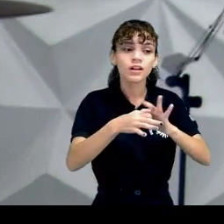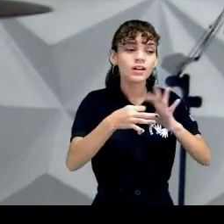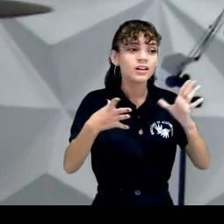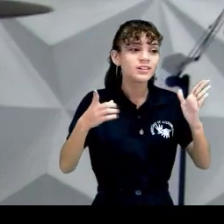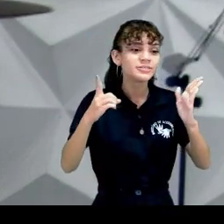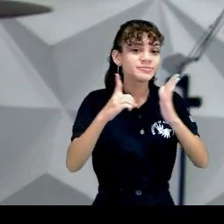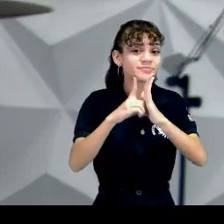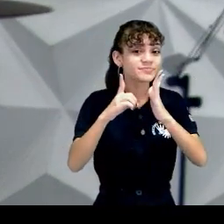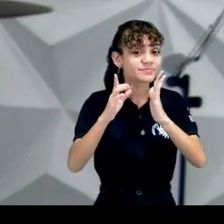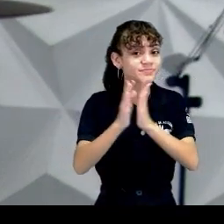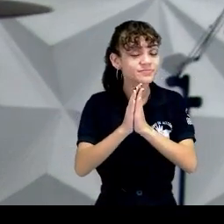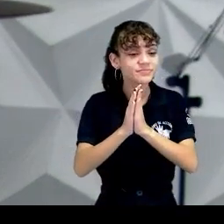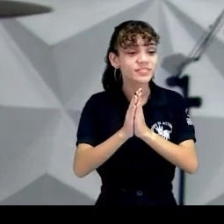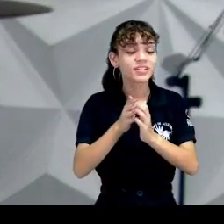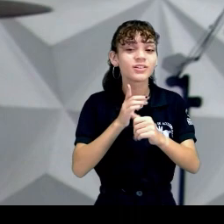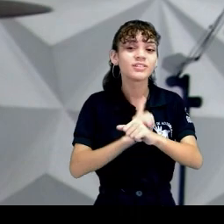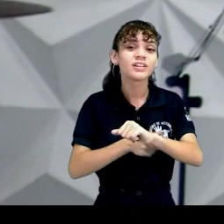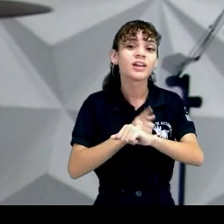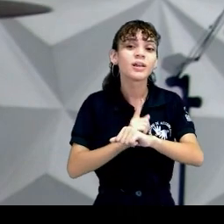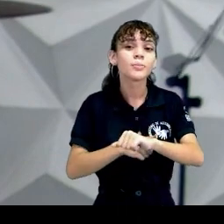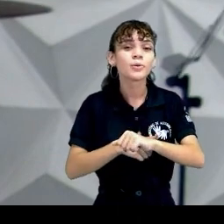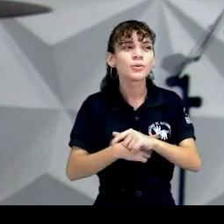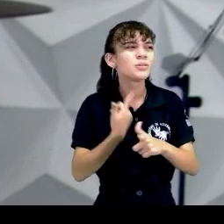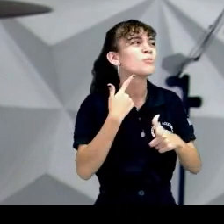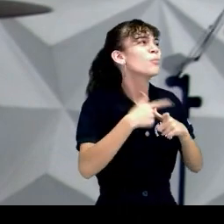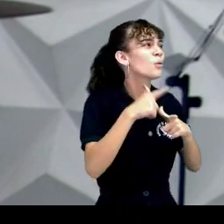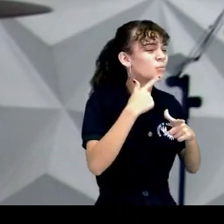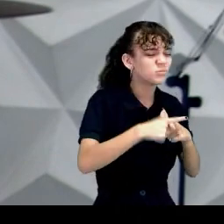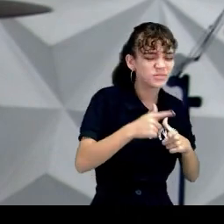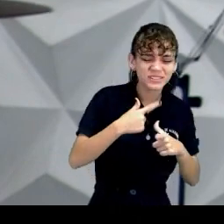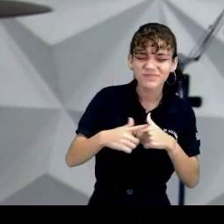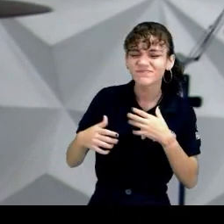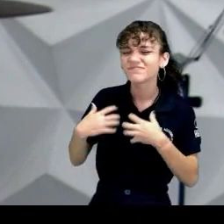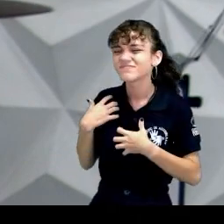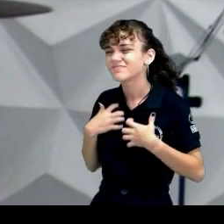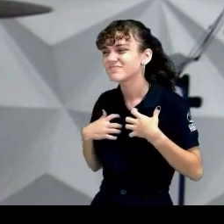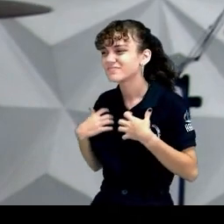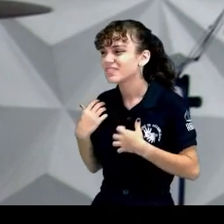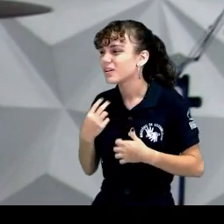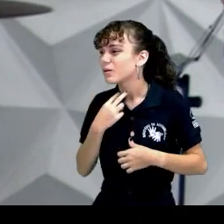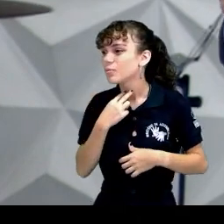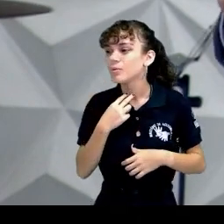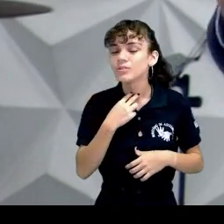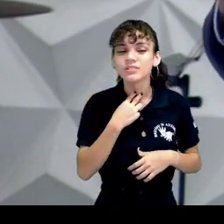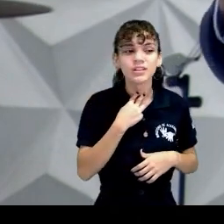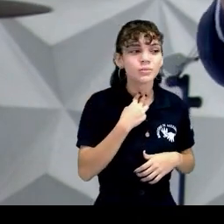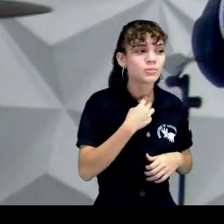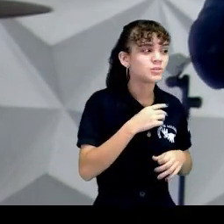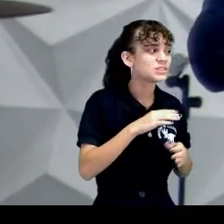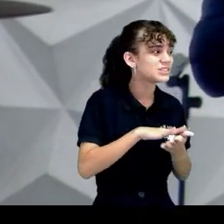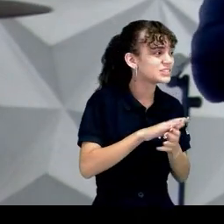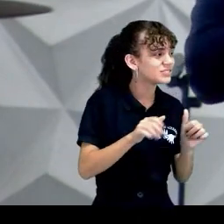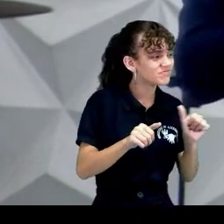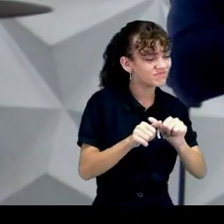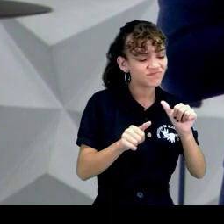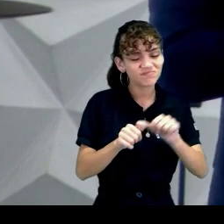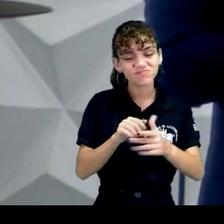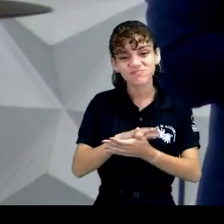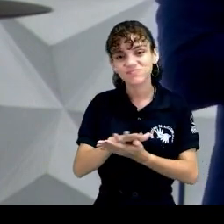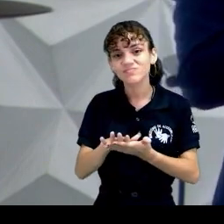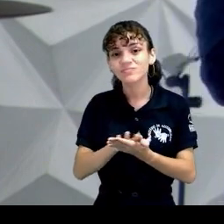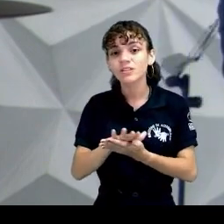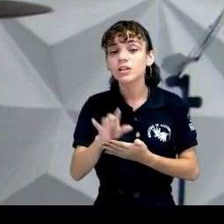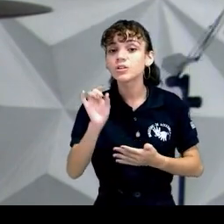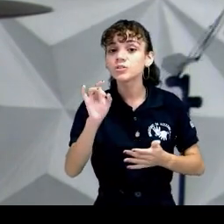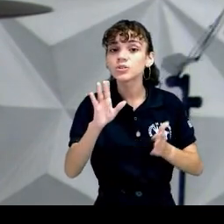orar, buscar, clamar, louvar, mas depois isso começa a se distanciar, a gente começa a espaçar esse tempo de